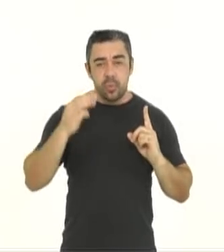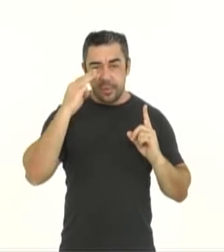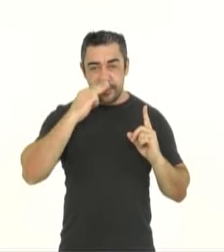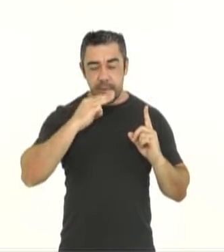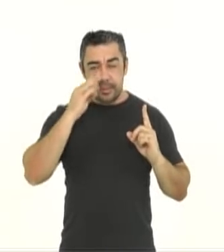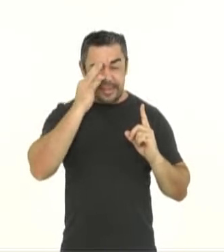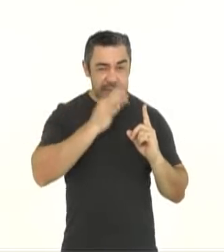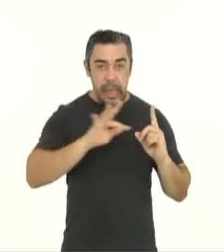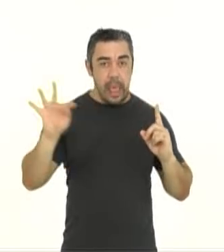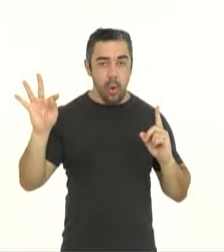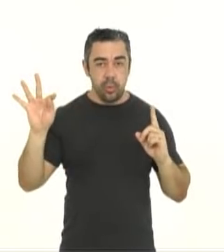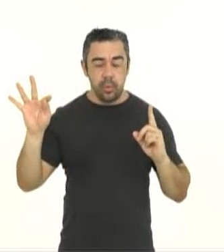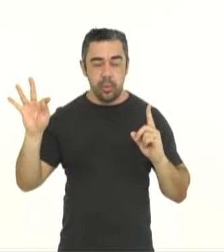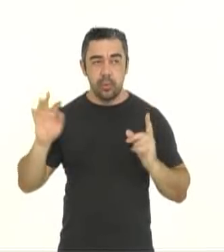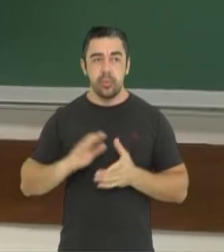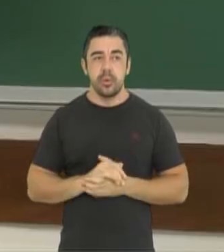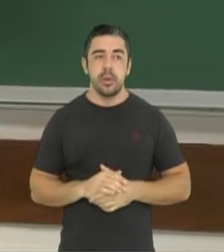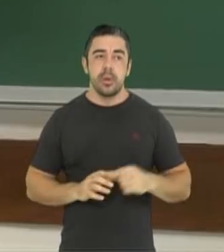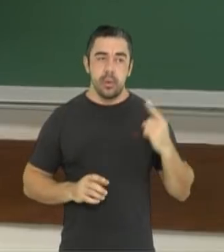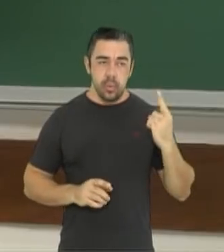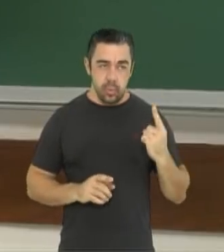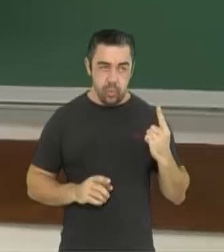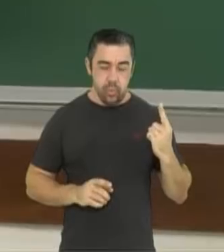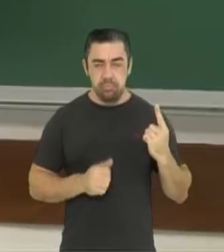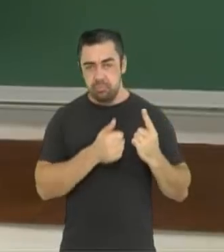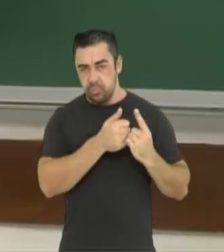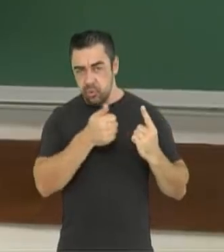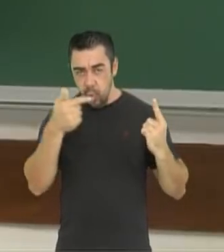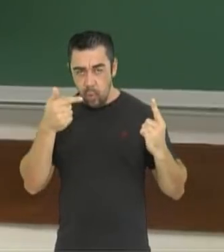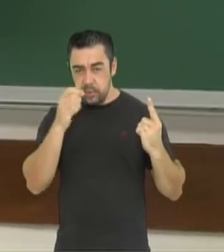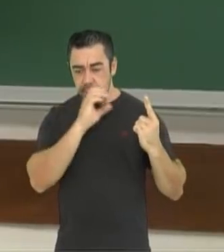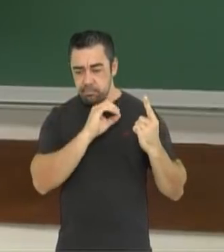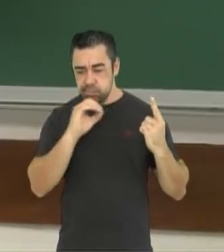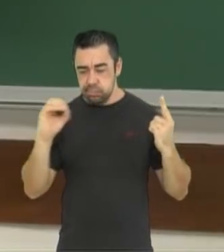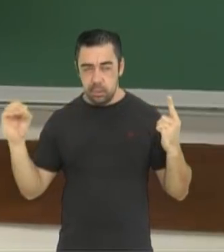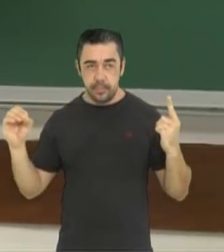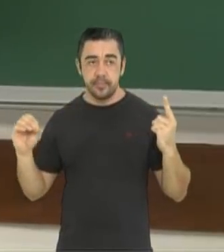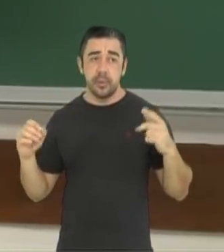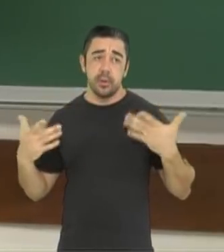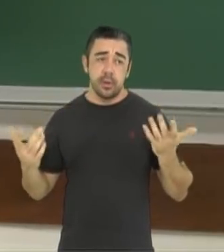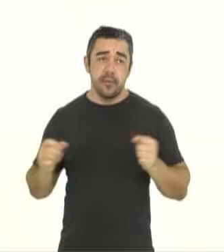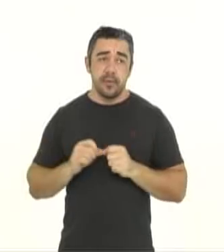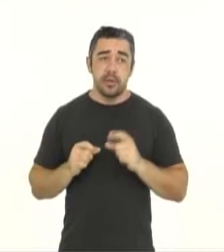notação científica. Então, é 1 com 12 zeros, e aí em notação